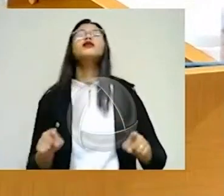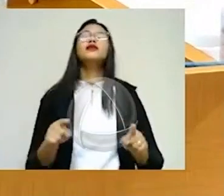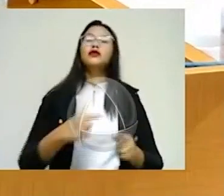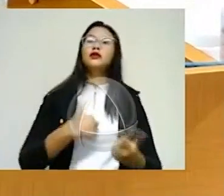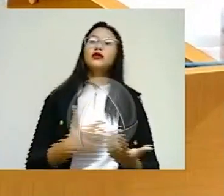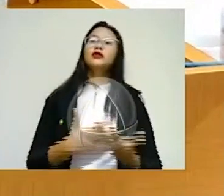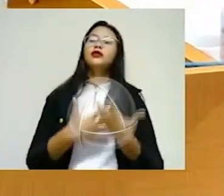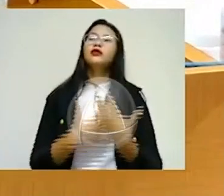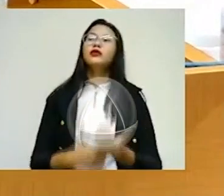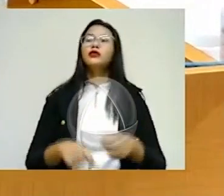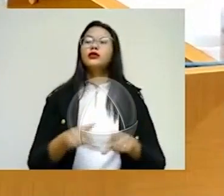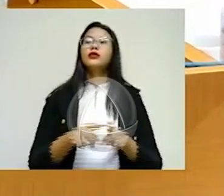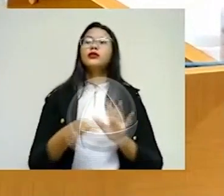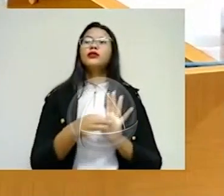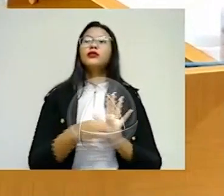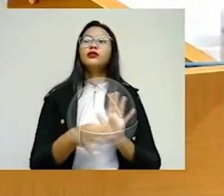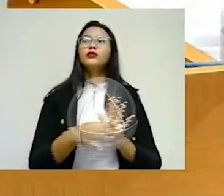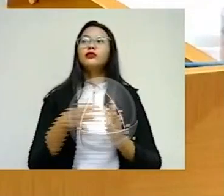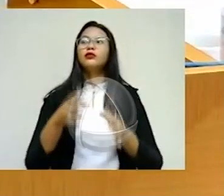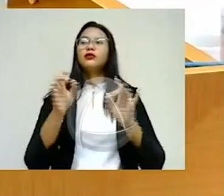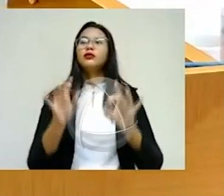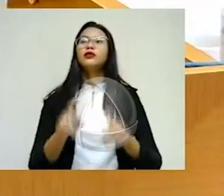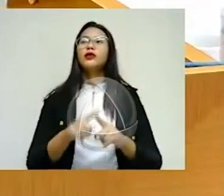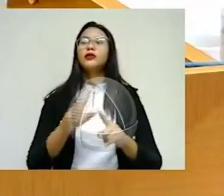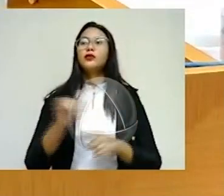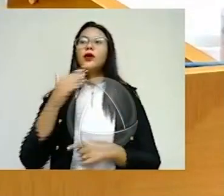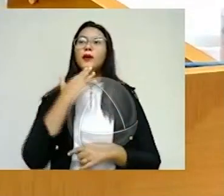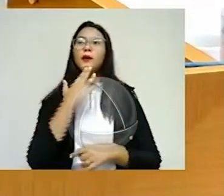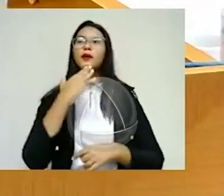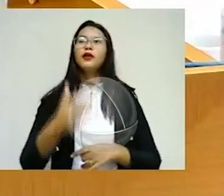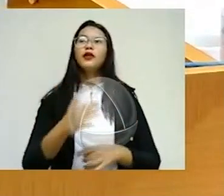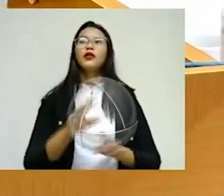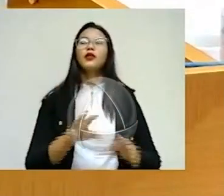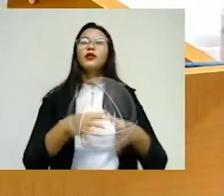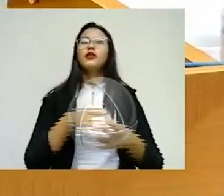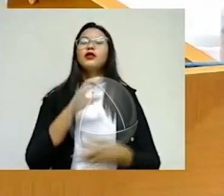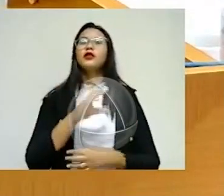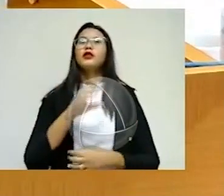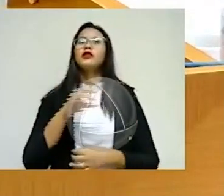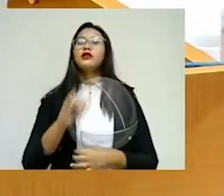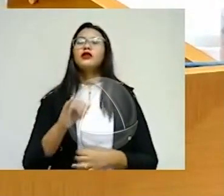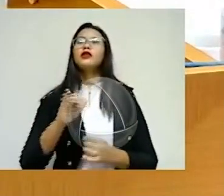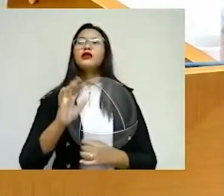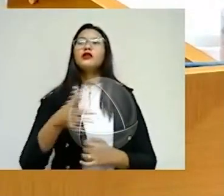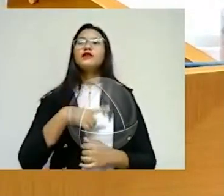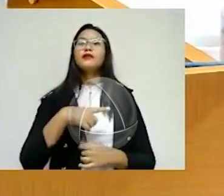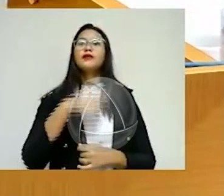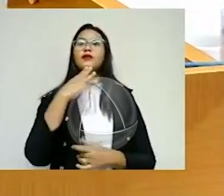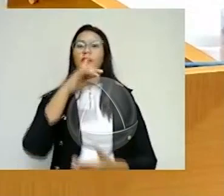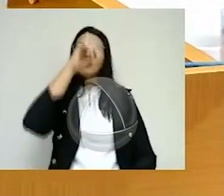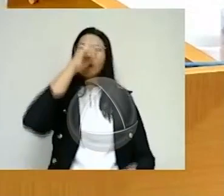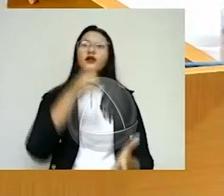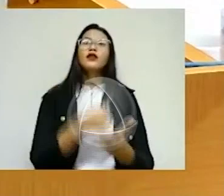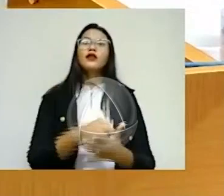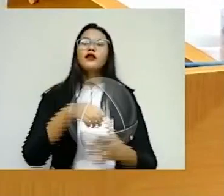tribunal. Mas eu aceito e acato a sugestão de Vossa Excelência e vou pedir ao coordenador da CCI